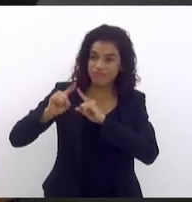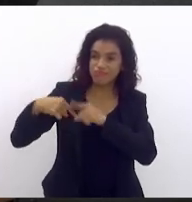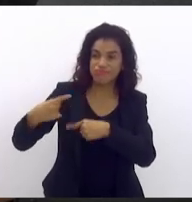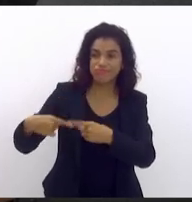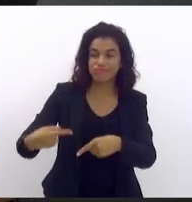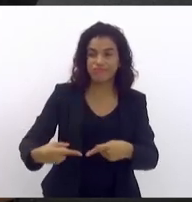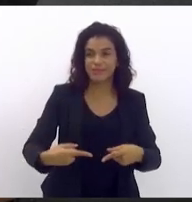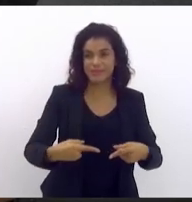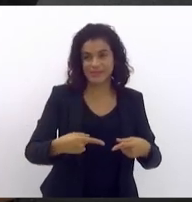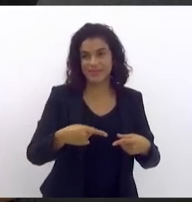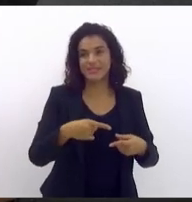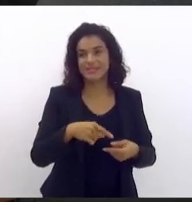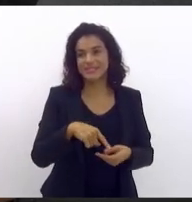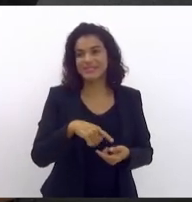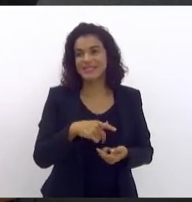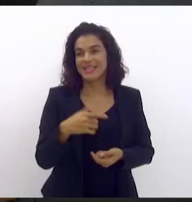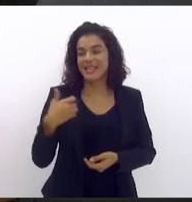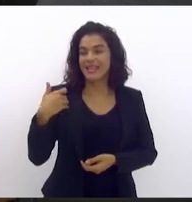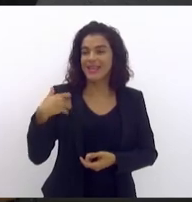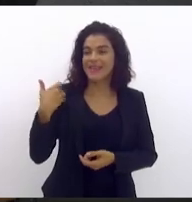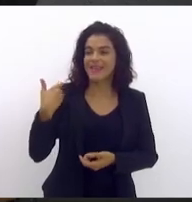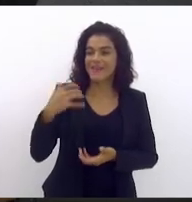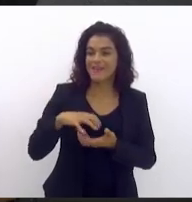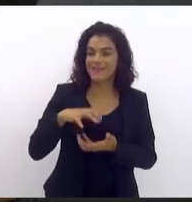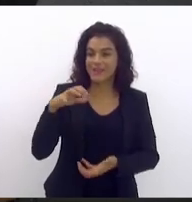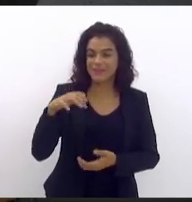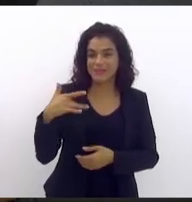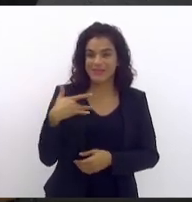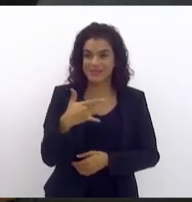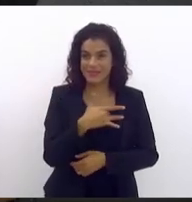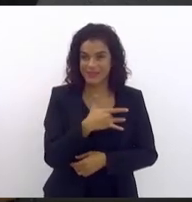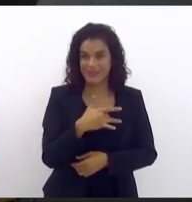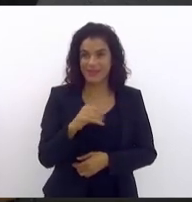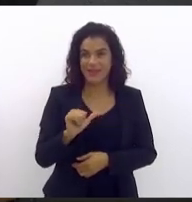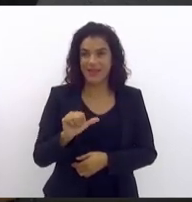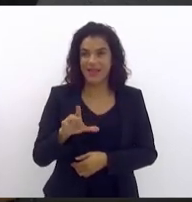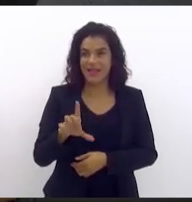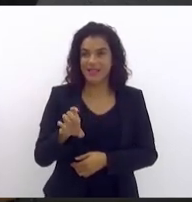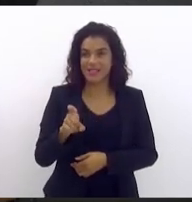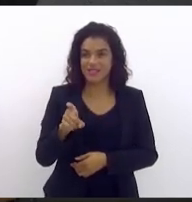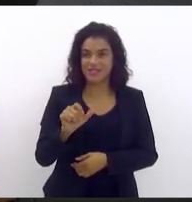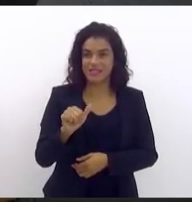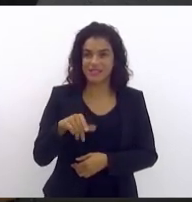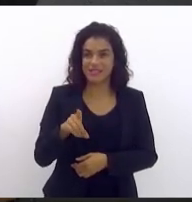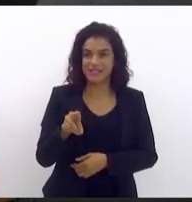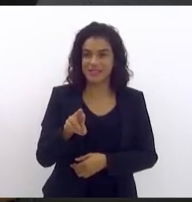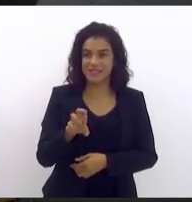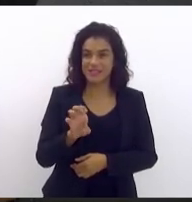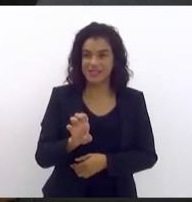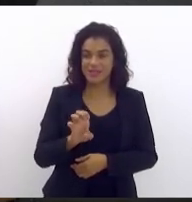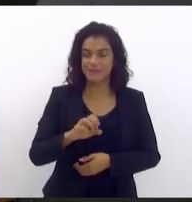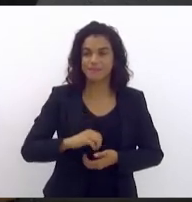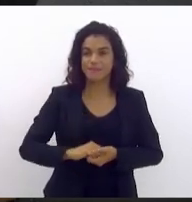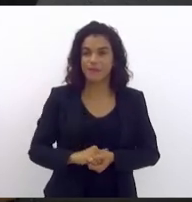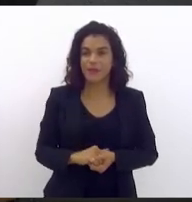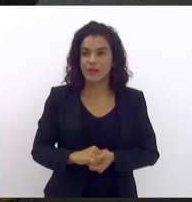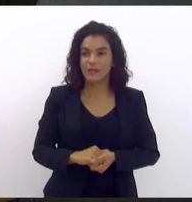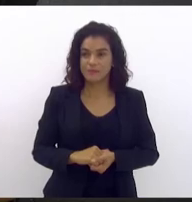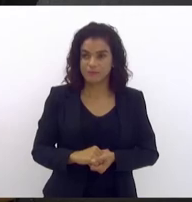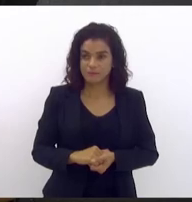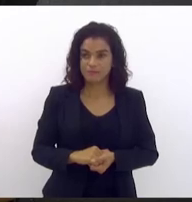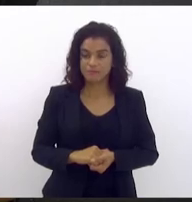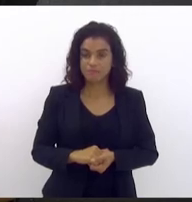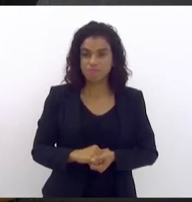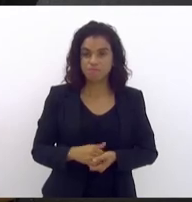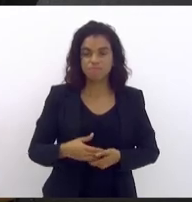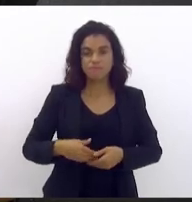juventude e envelhecimento saudável meu amigo Alexandre esquero Bom dia a todos Eh